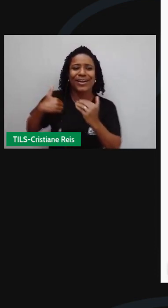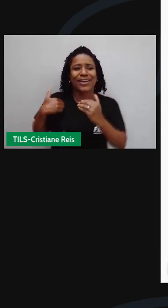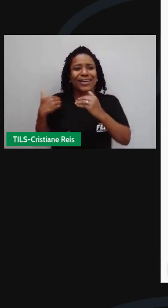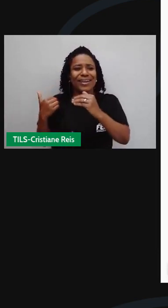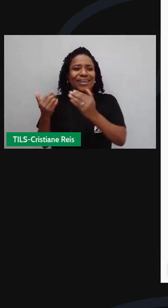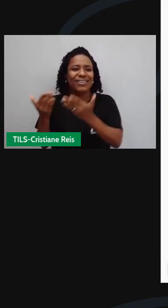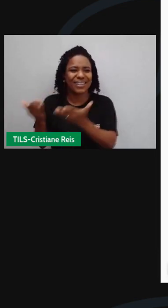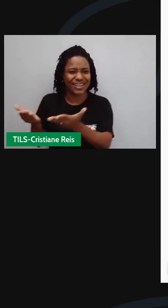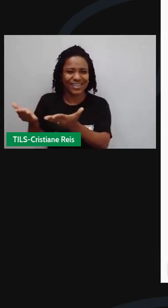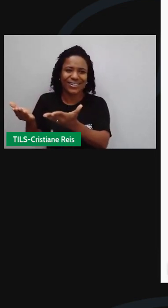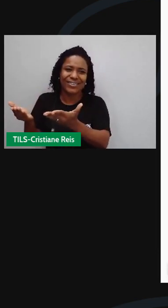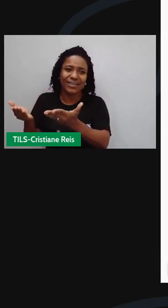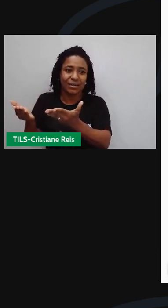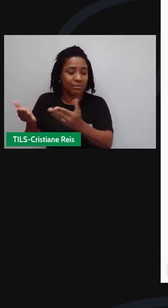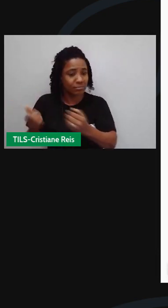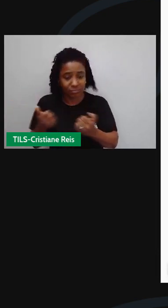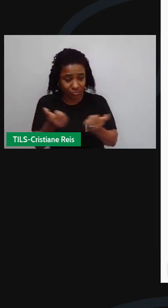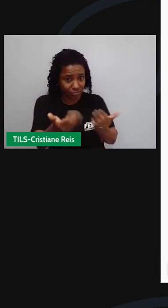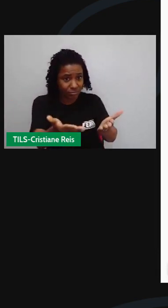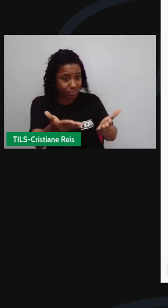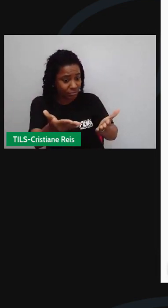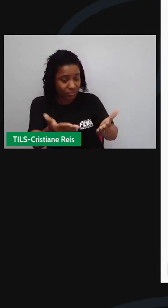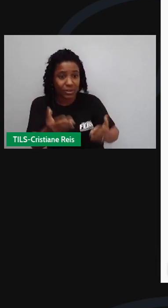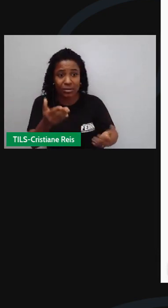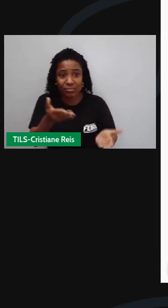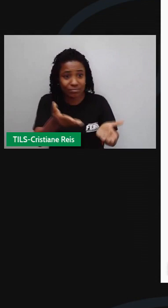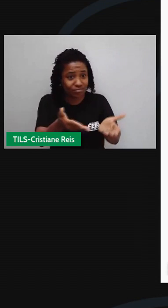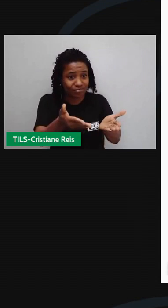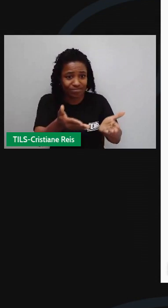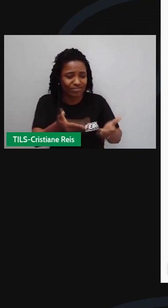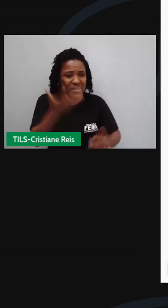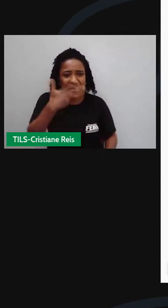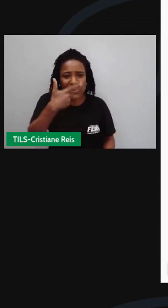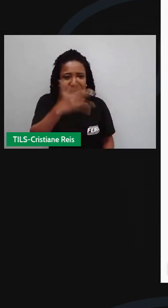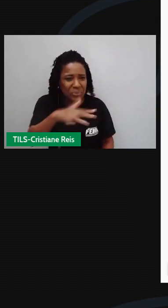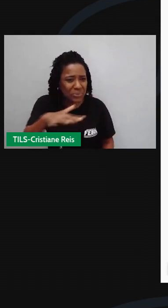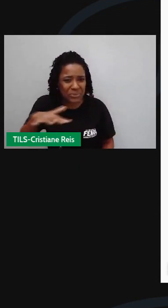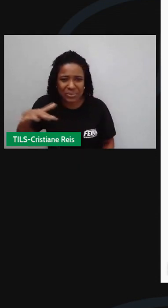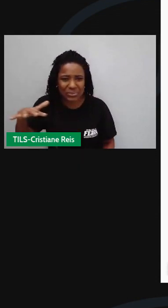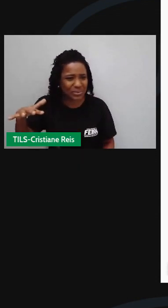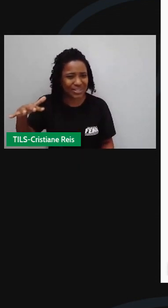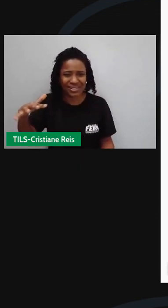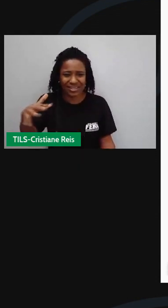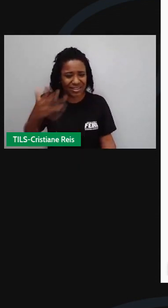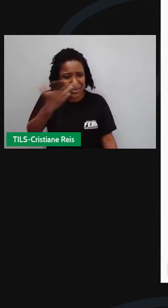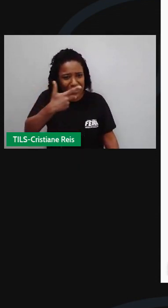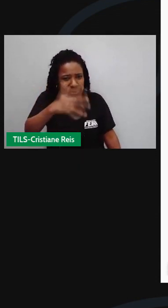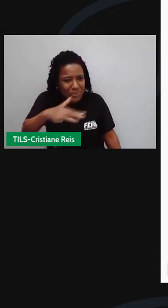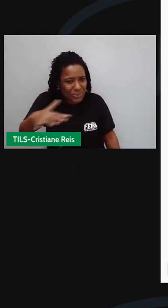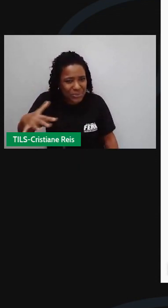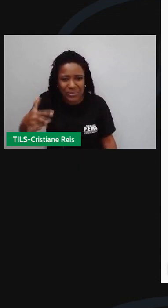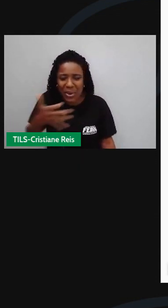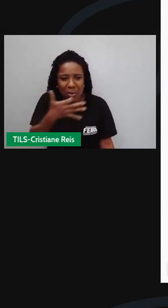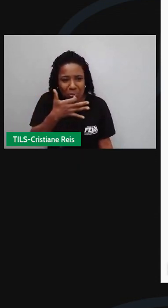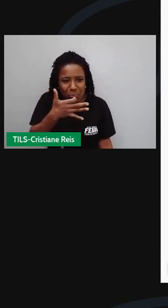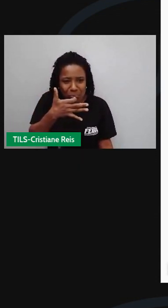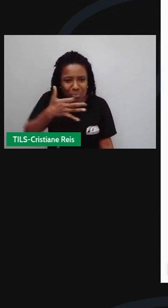moleque, tem 30, mas parece uma criança de 7.